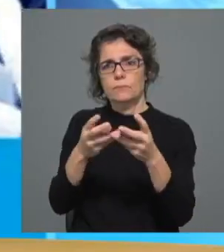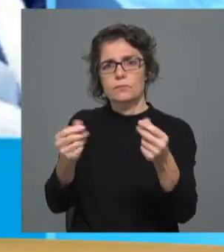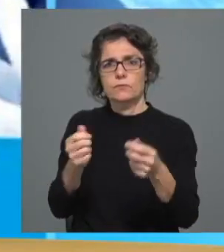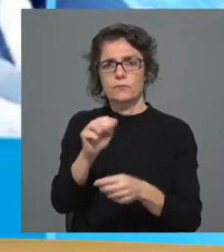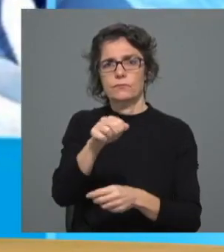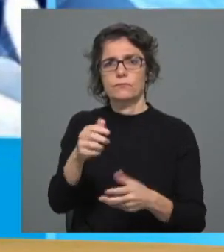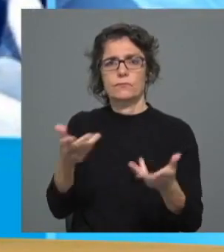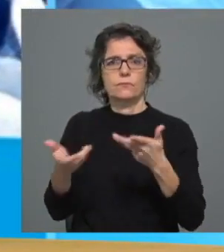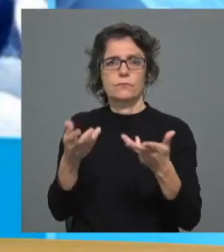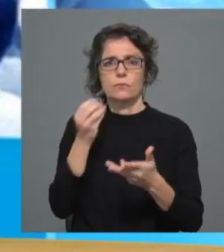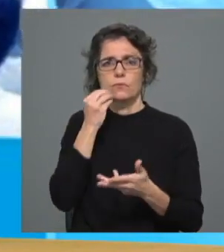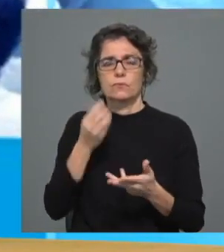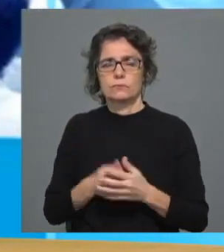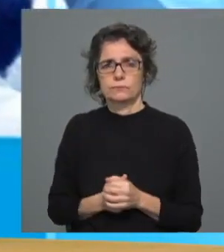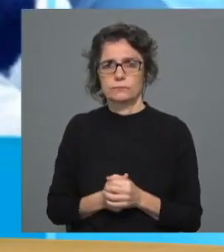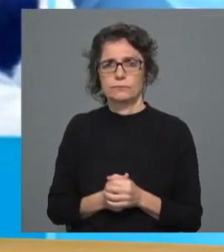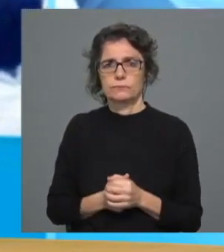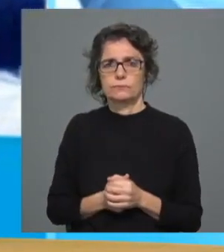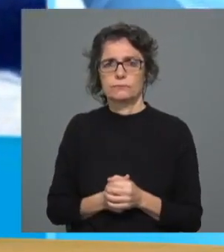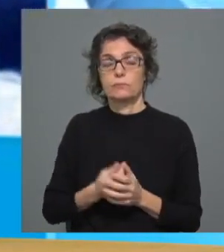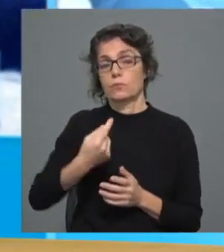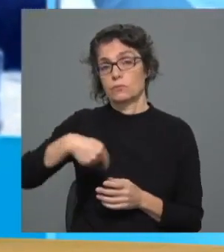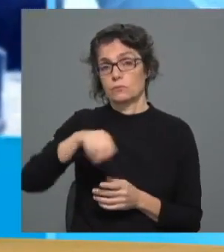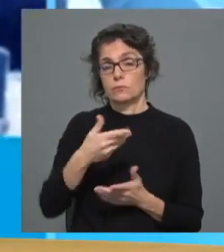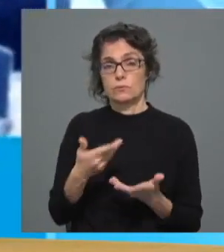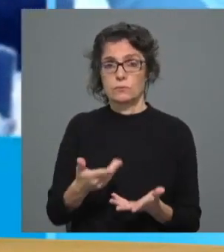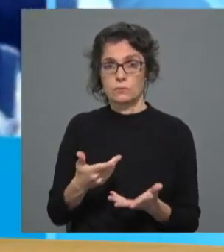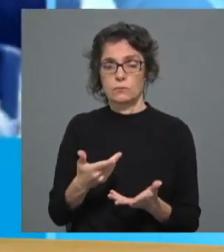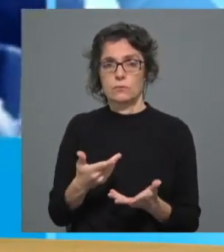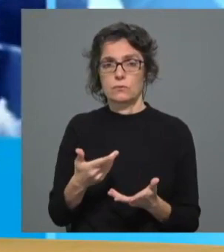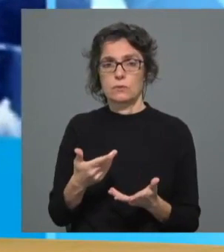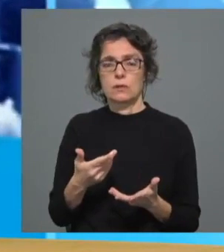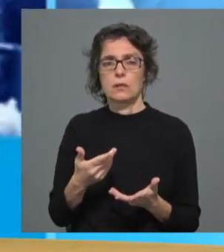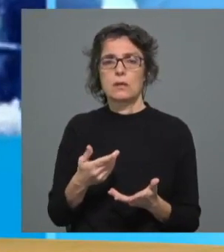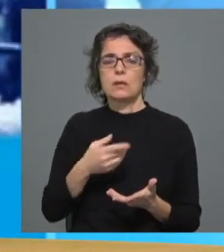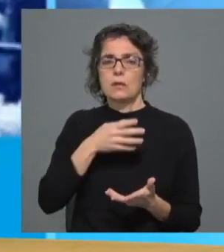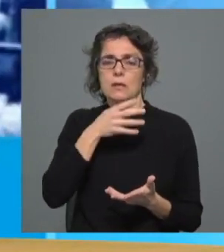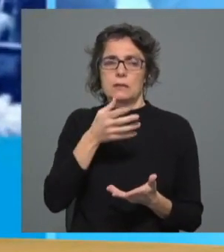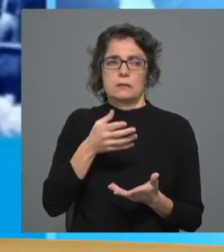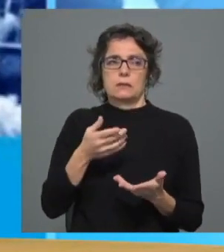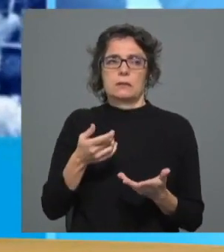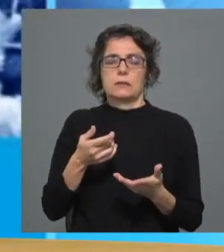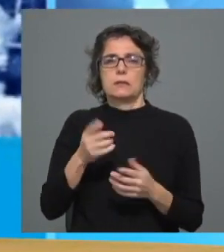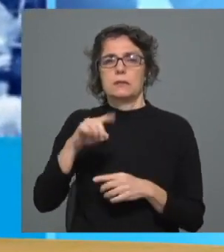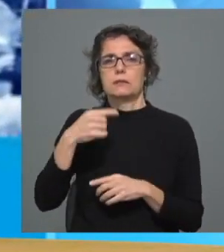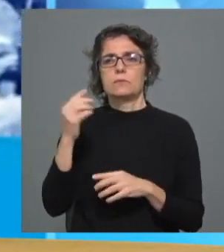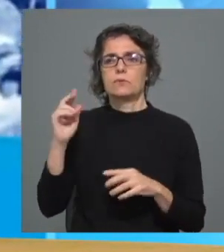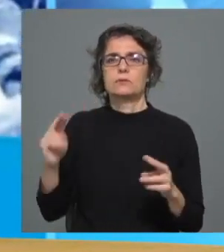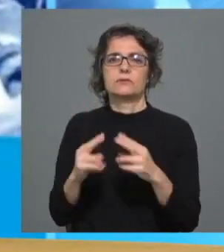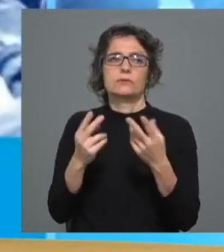Nós, como digo, não temos a pretensão de daqui sair uma unanimidade de pontos de vista,